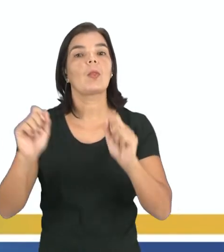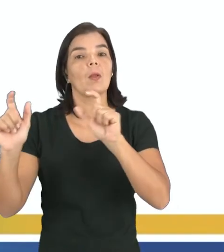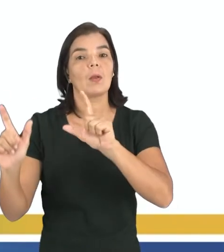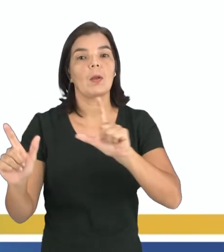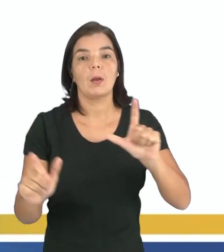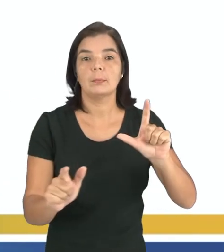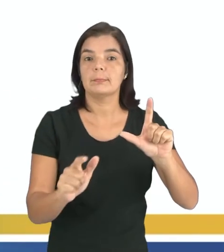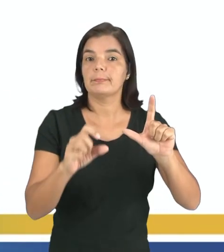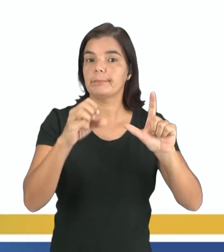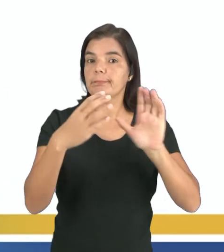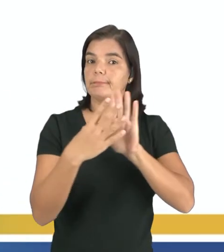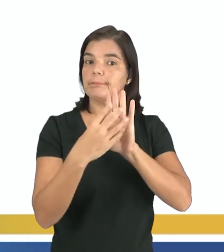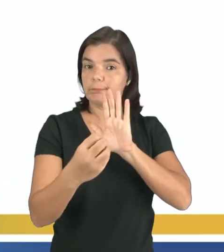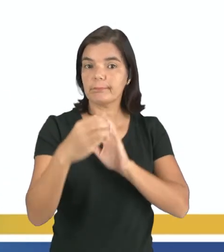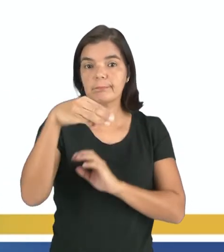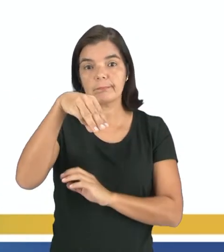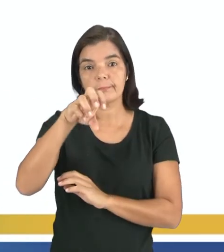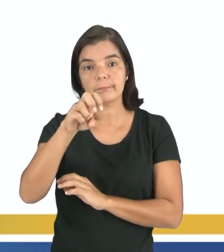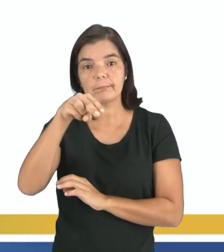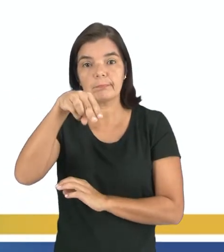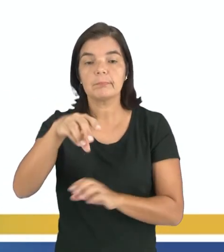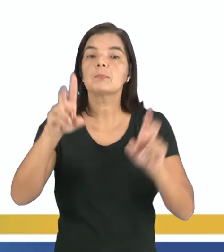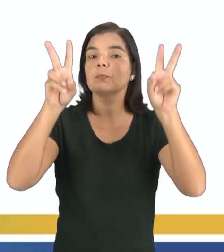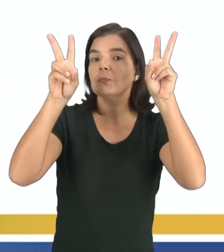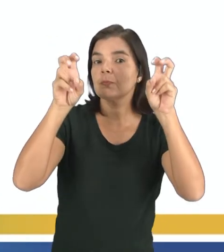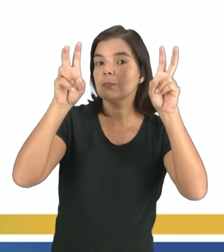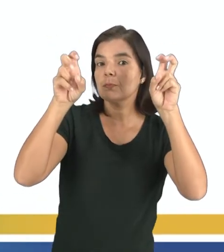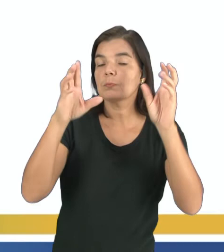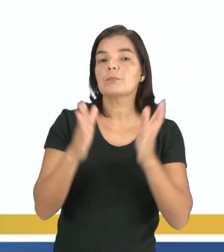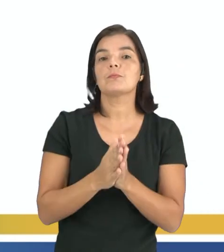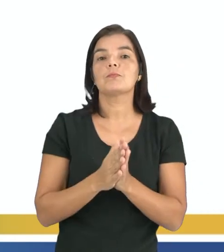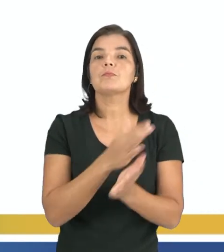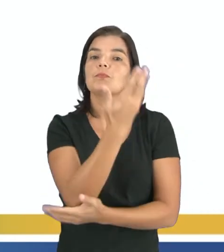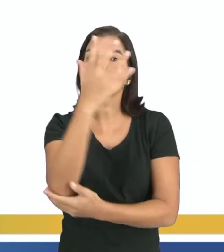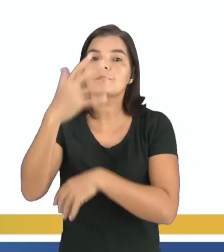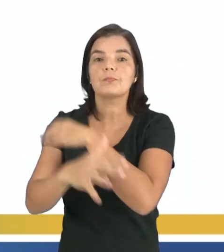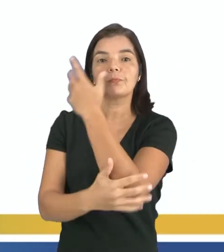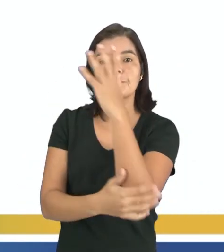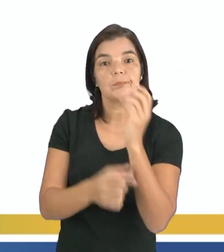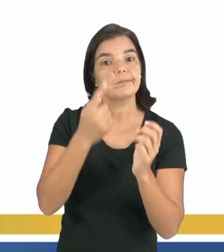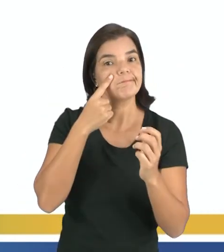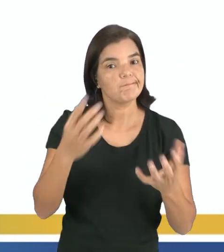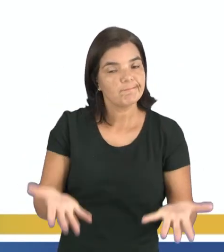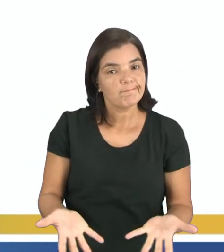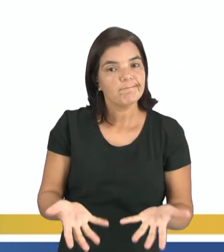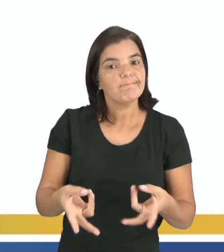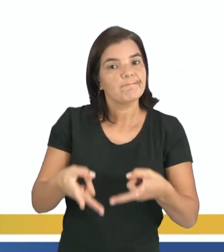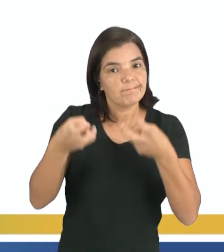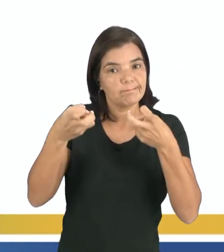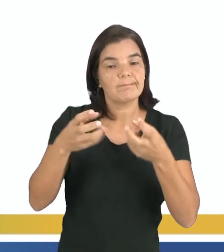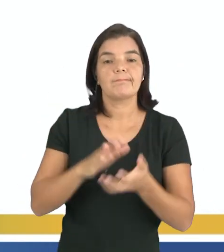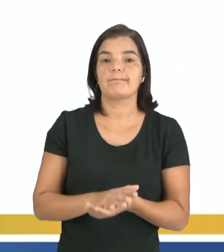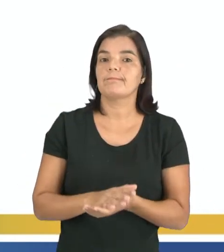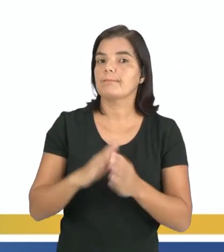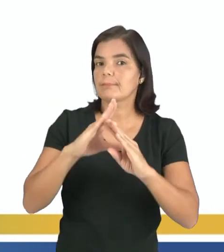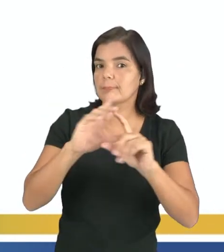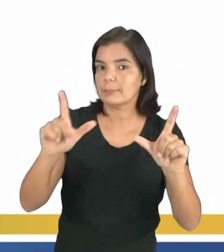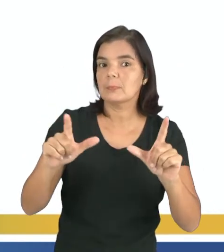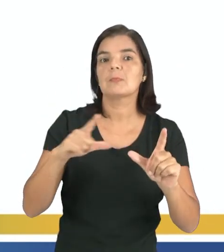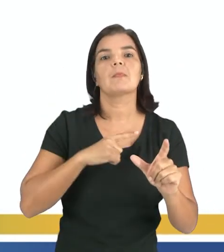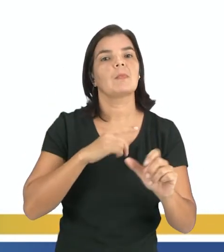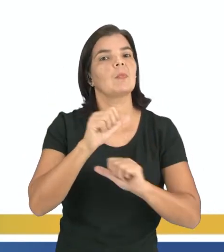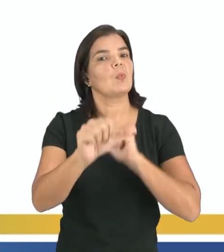então, ao nosso meme de hoje, que tem como tema aí o meio ambiente, né? Como vocês puderam perceber. E claro que houve